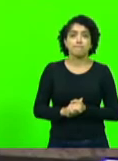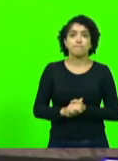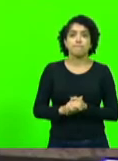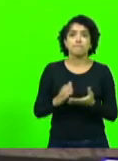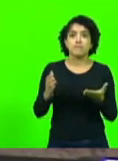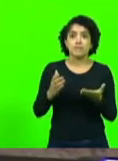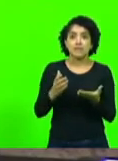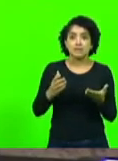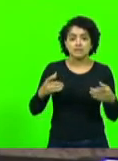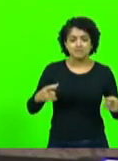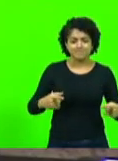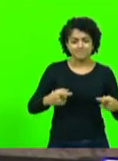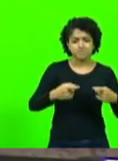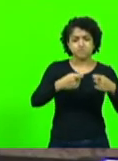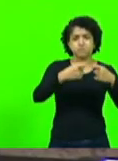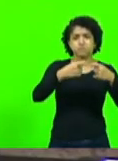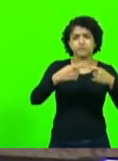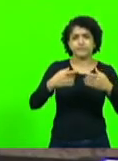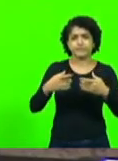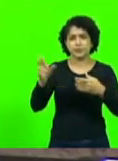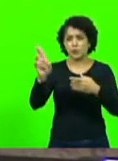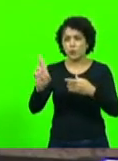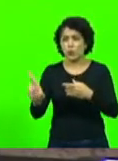febre de guerra russa